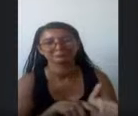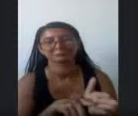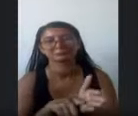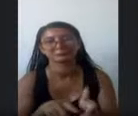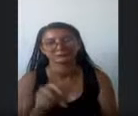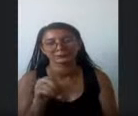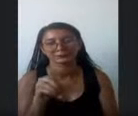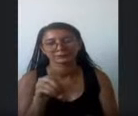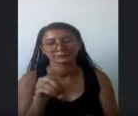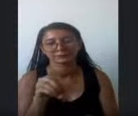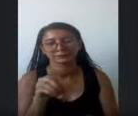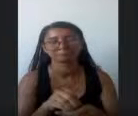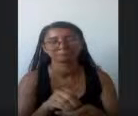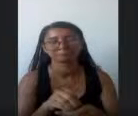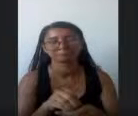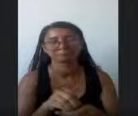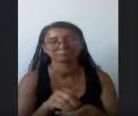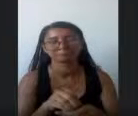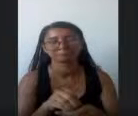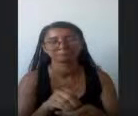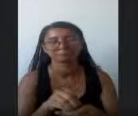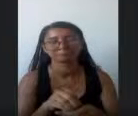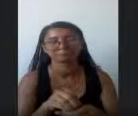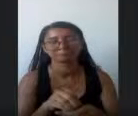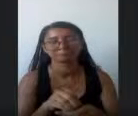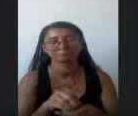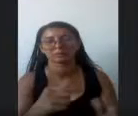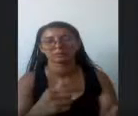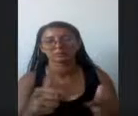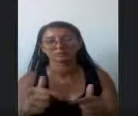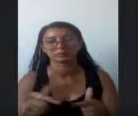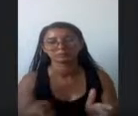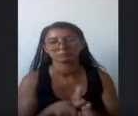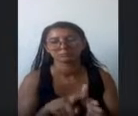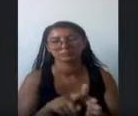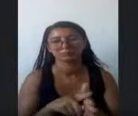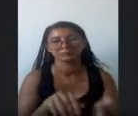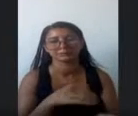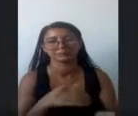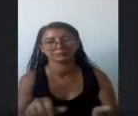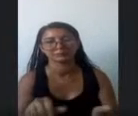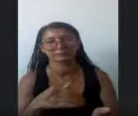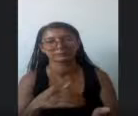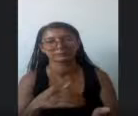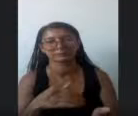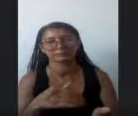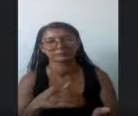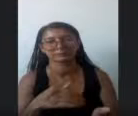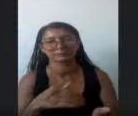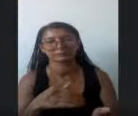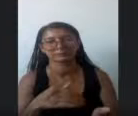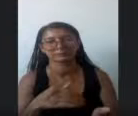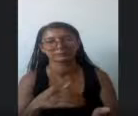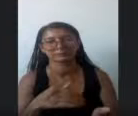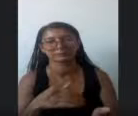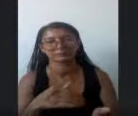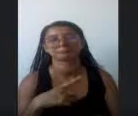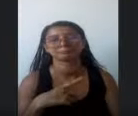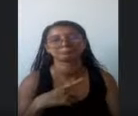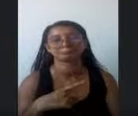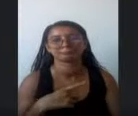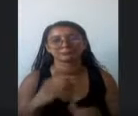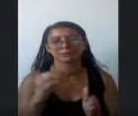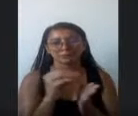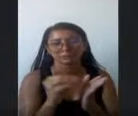um serviço que foi implementado pela Secretaria Estadual. A gente tem, né, toda uma série de pautas que a Secretaria Estadual da